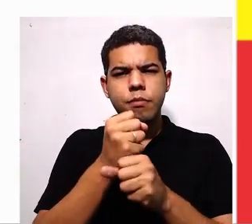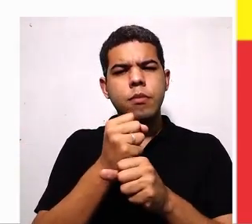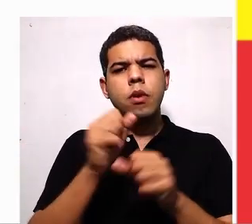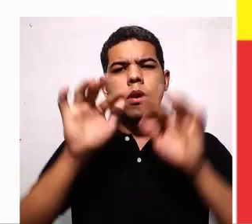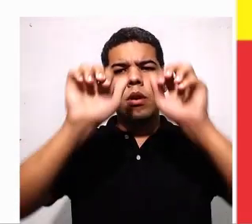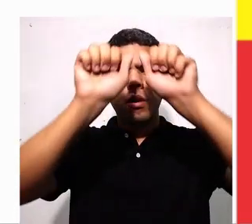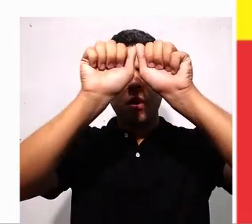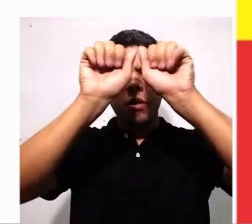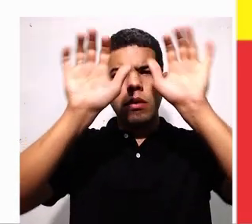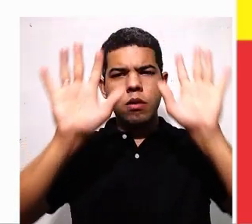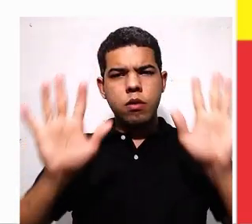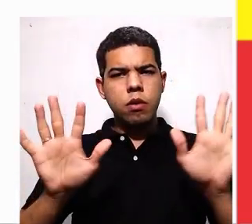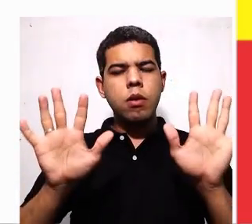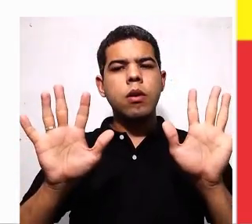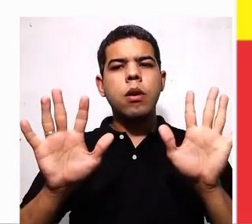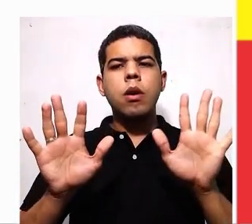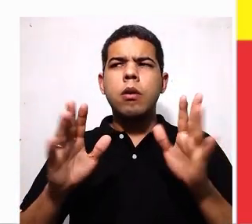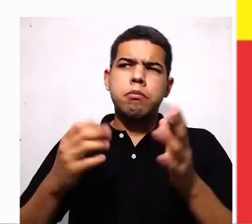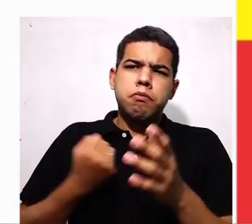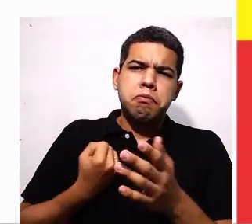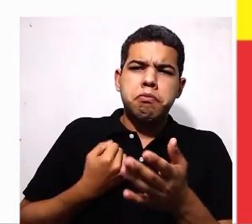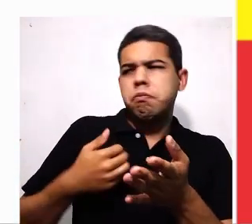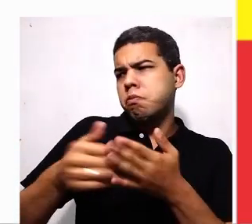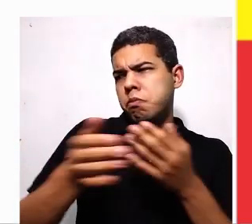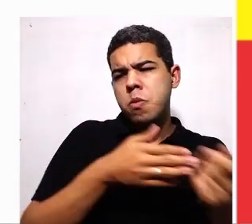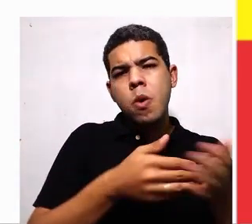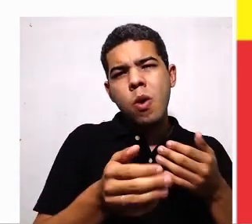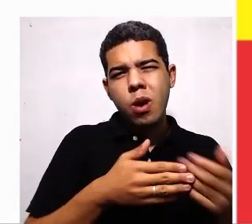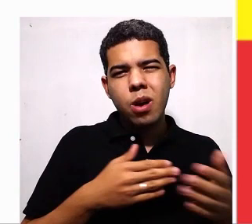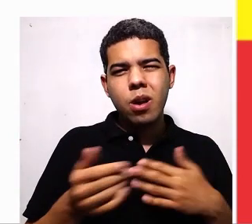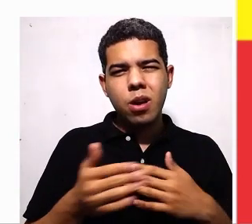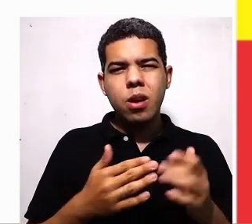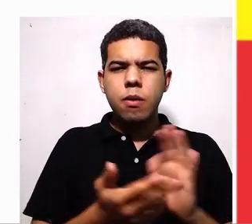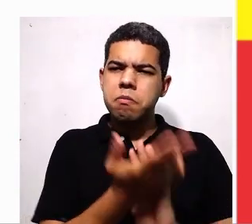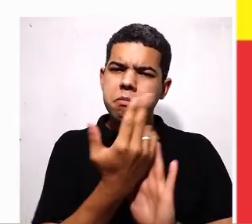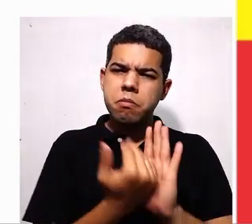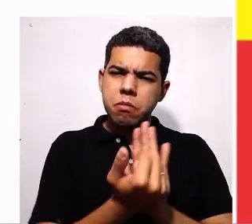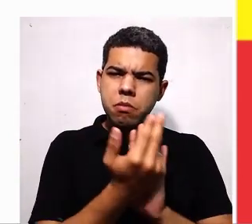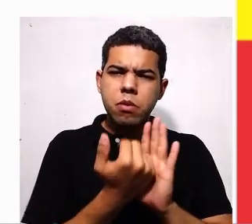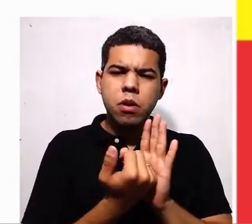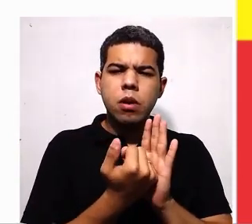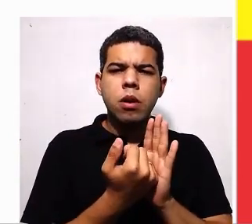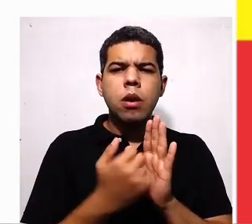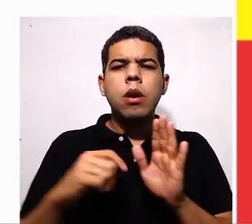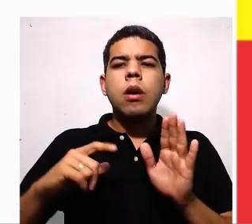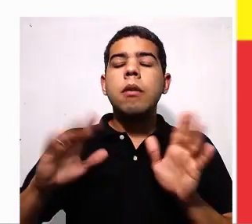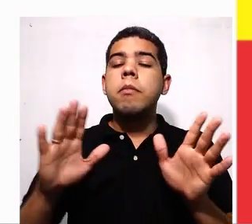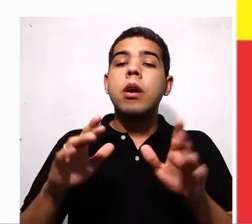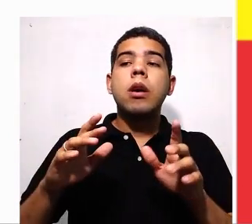para encontrar qualquer elemento, qualquer figura e qualquer posição, sem precisar